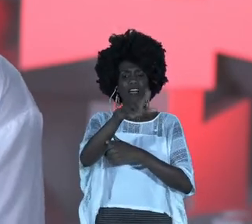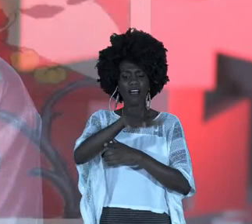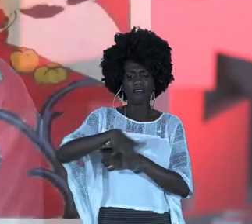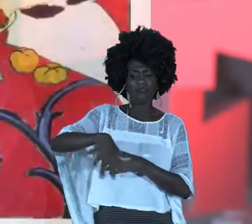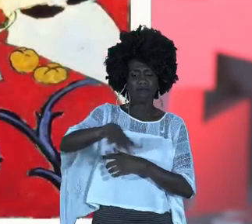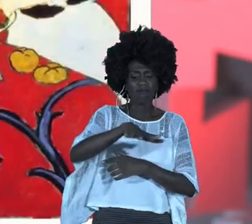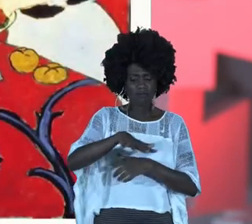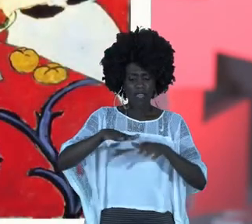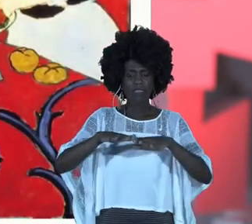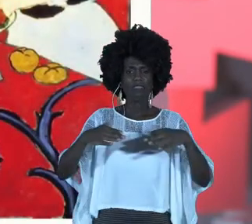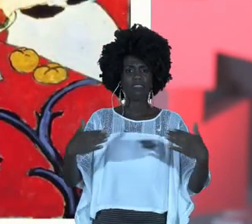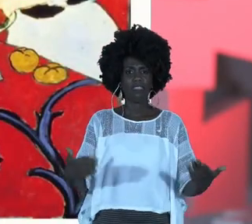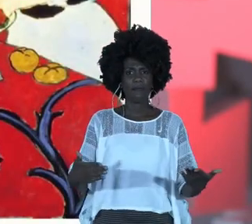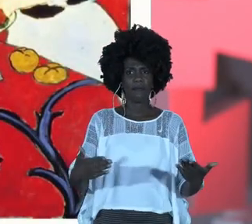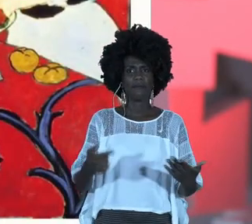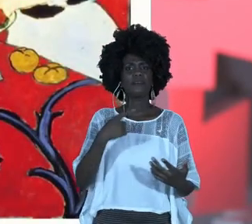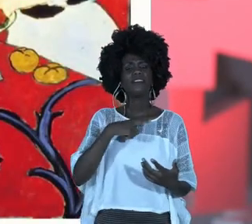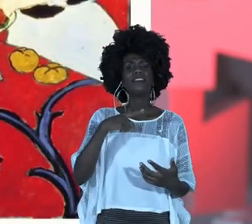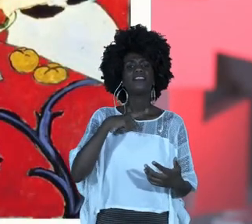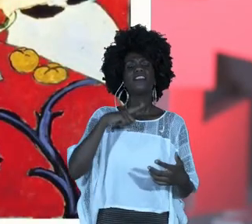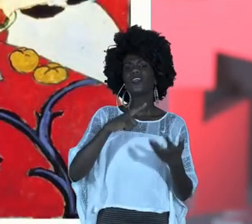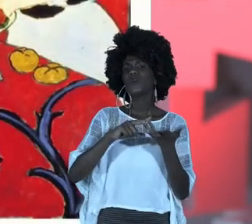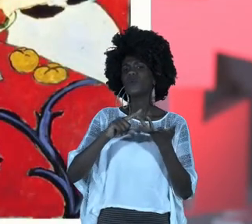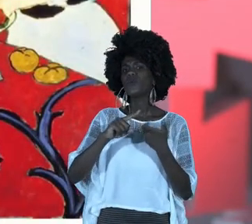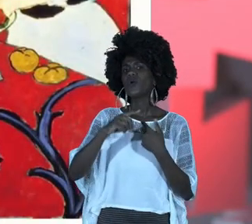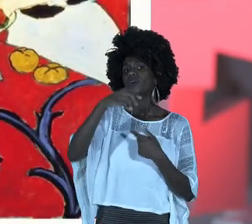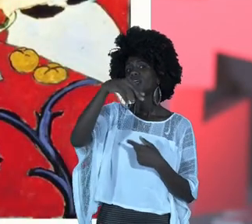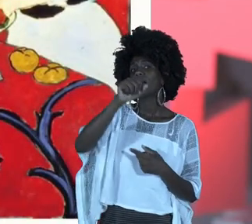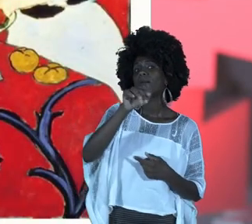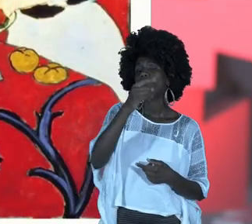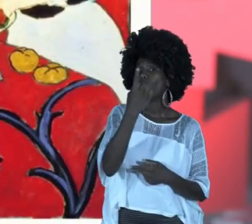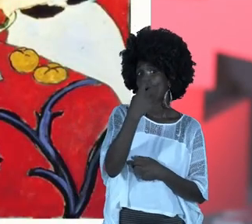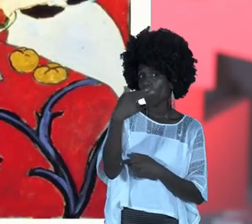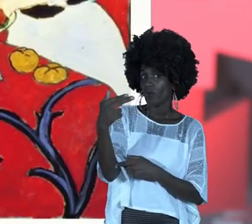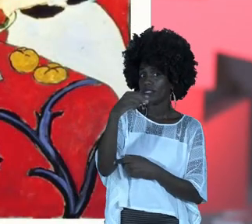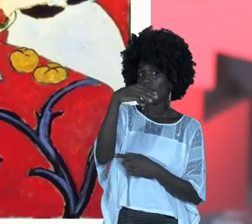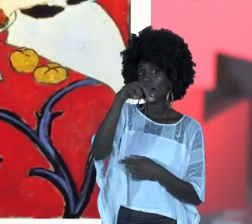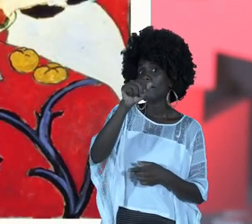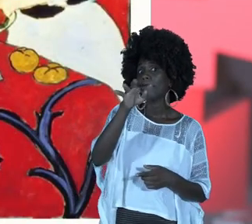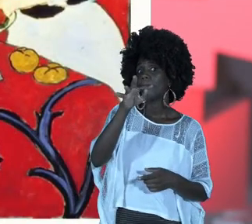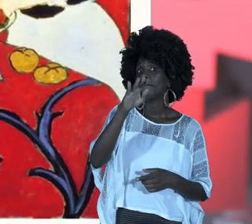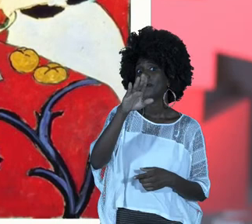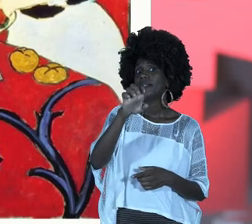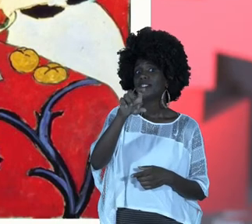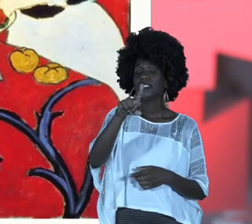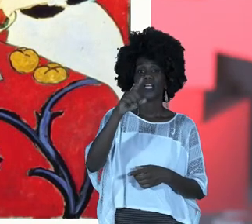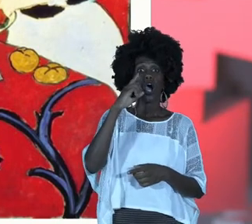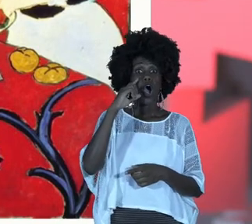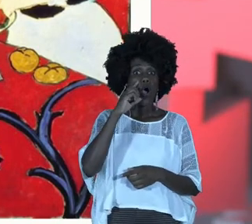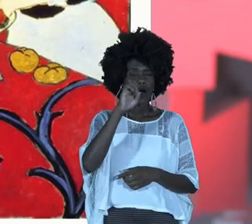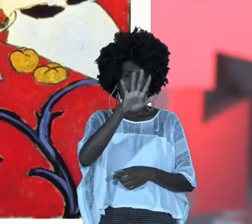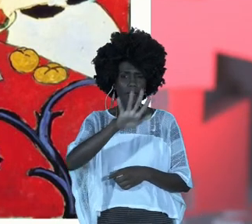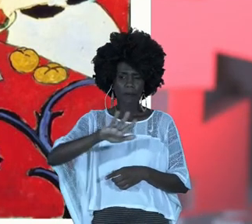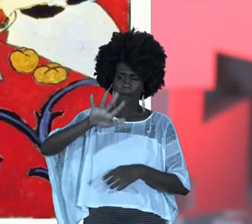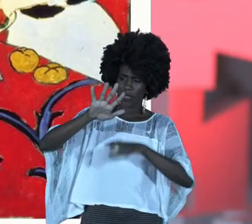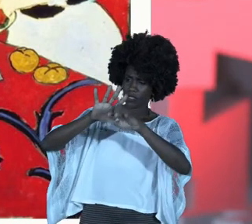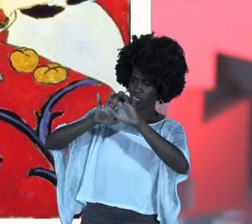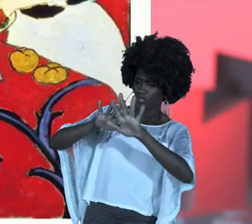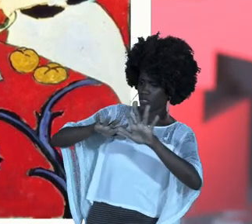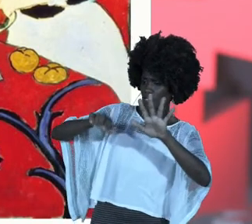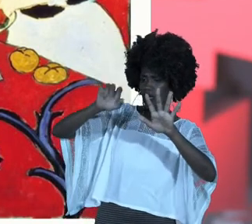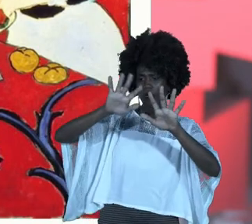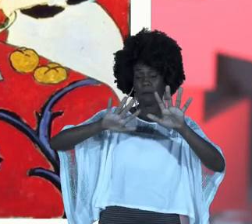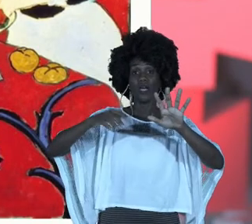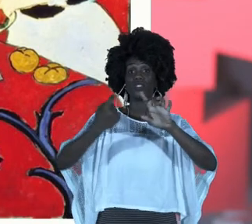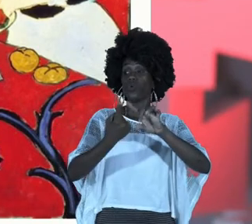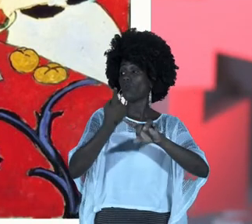Mas existe uma coisa em Matisse que é o jogo de figura e fundo. Quando a gente vê uma